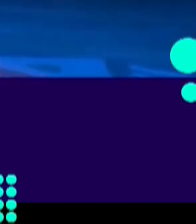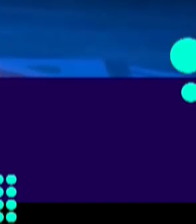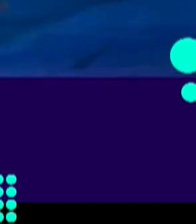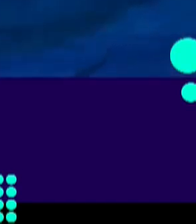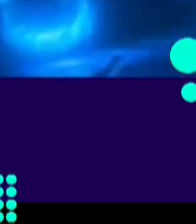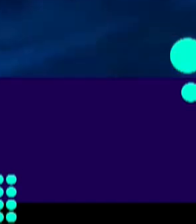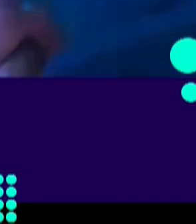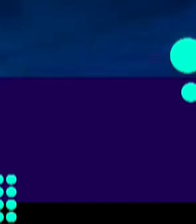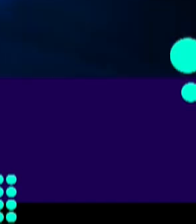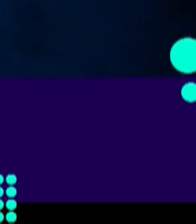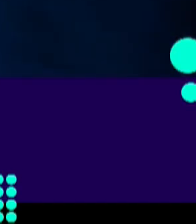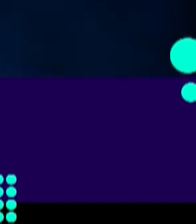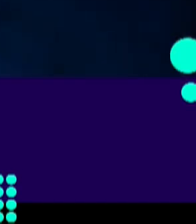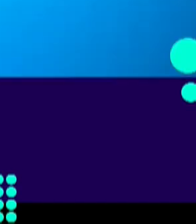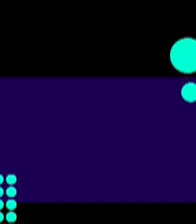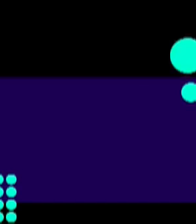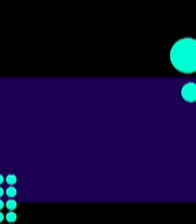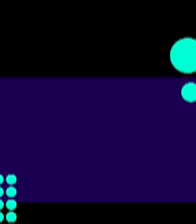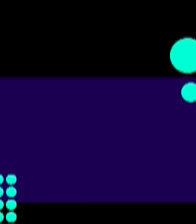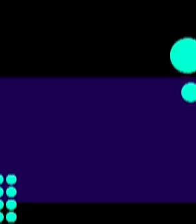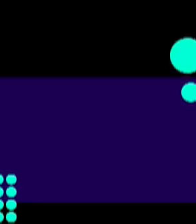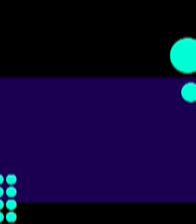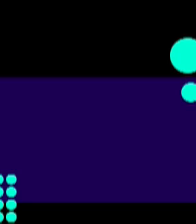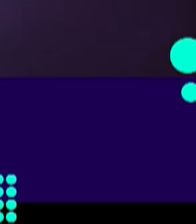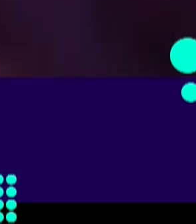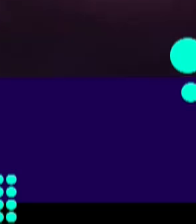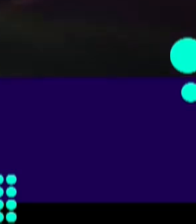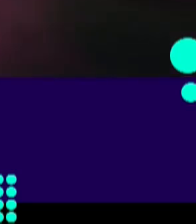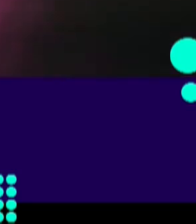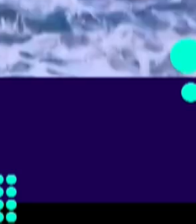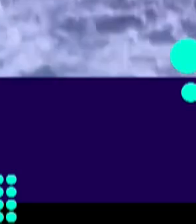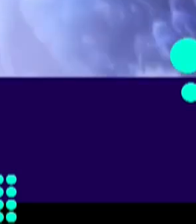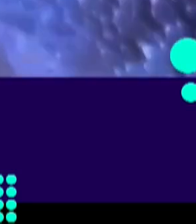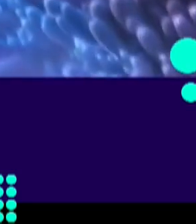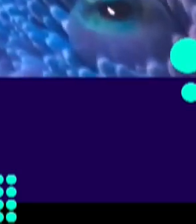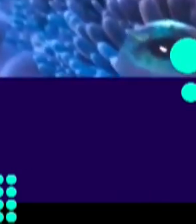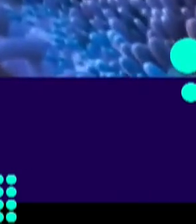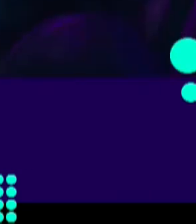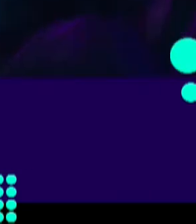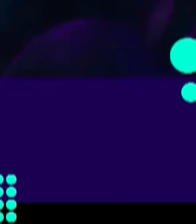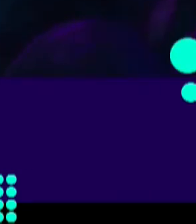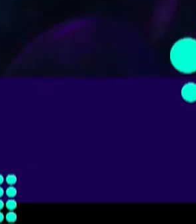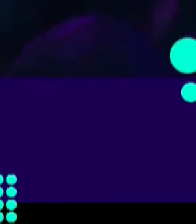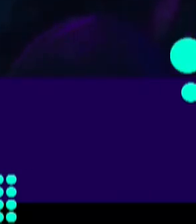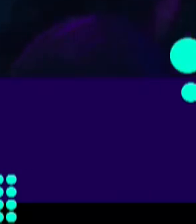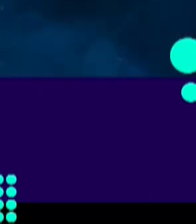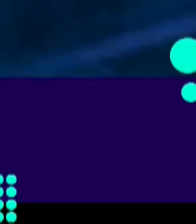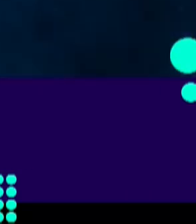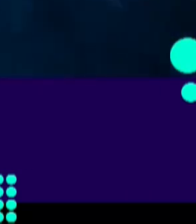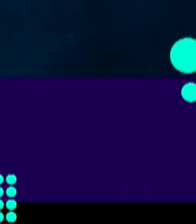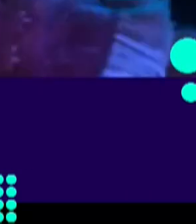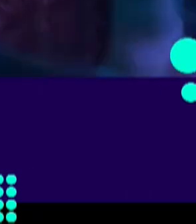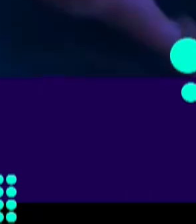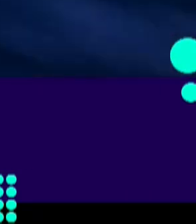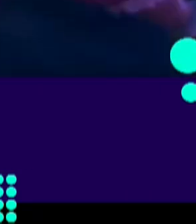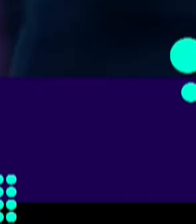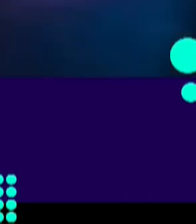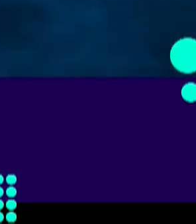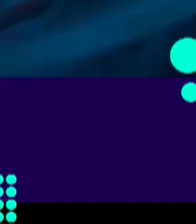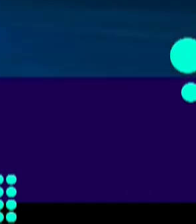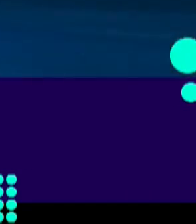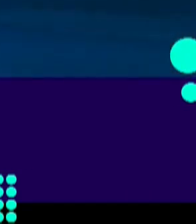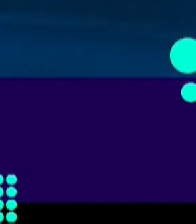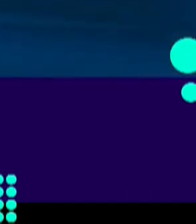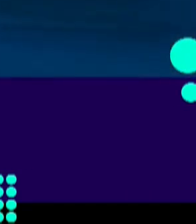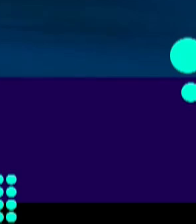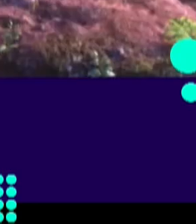pra briga! Encontre o seu chamado. Se tentar reconectar as pessoas, você será destruída. Isso é maior do que